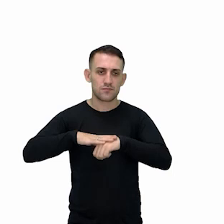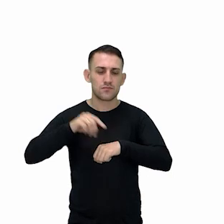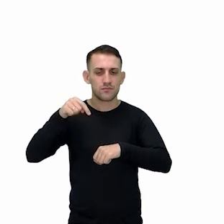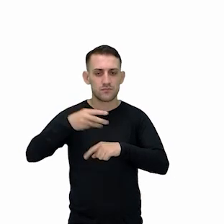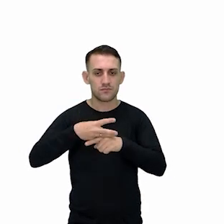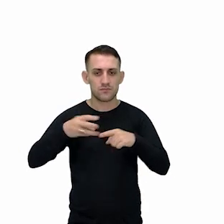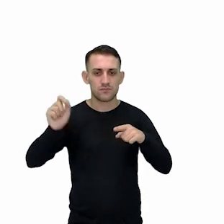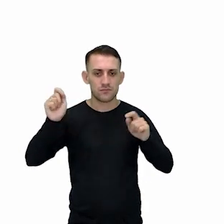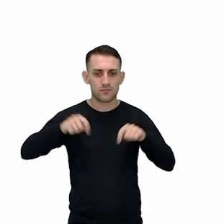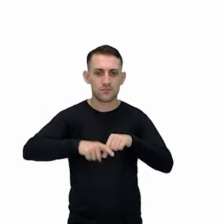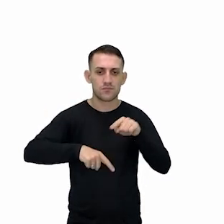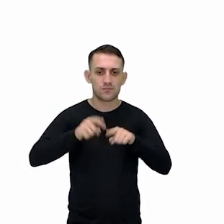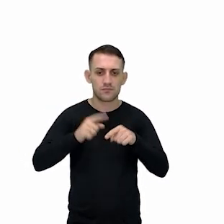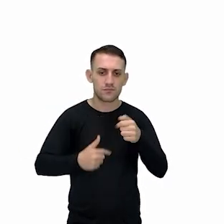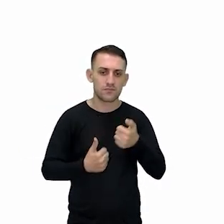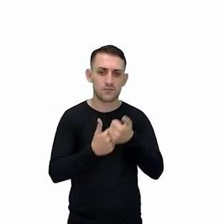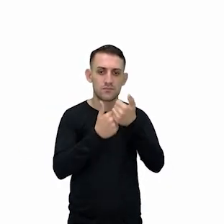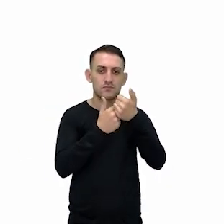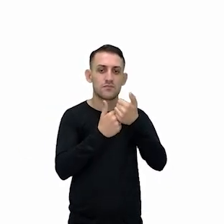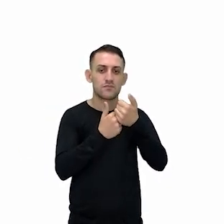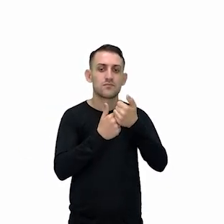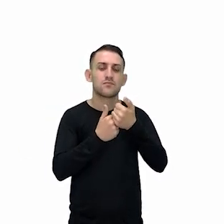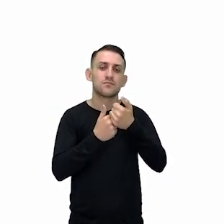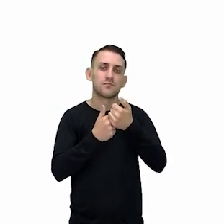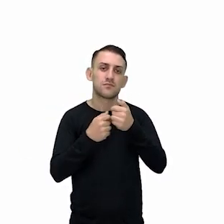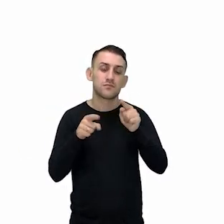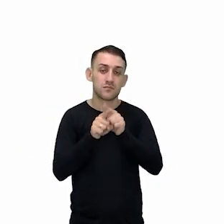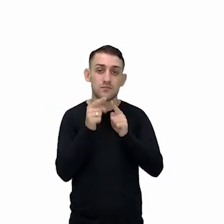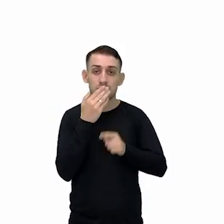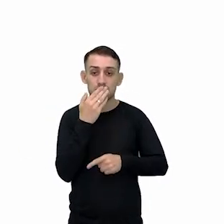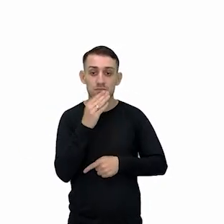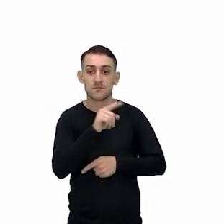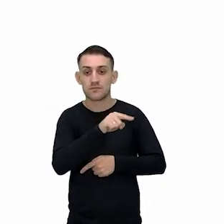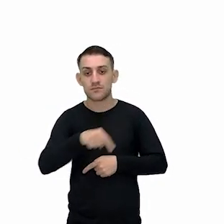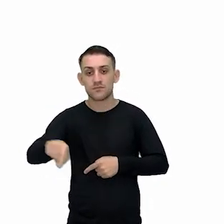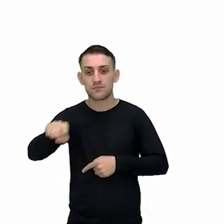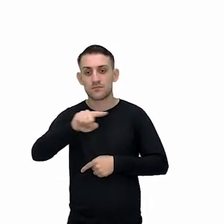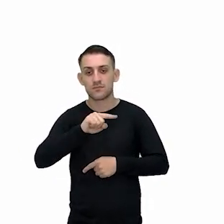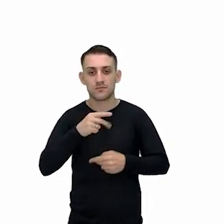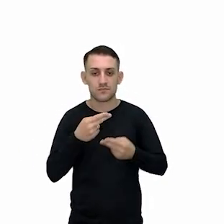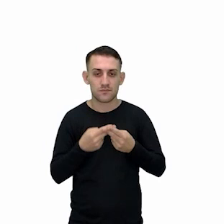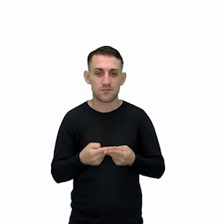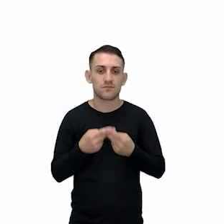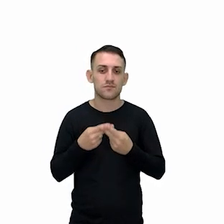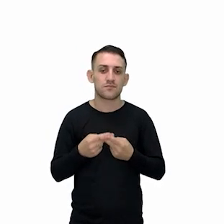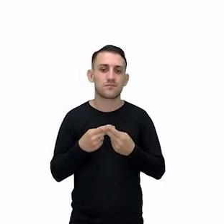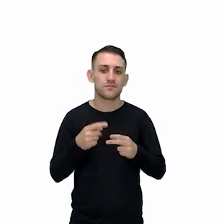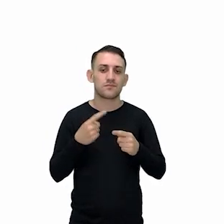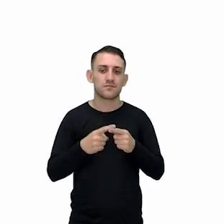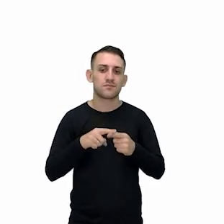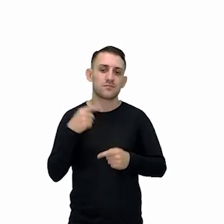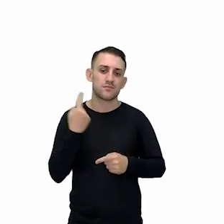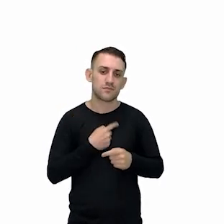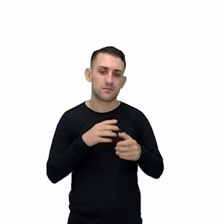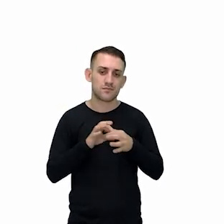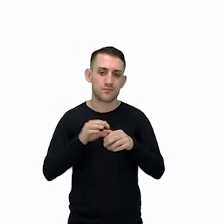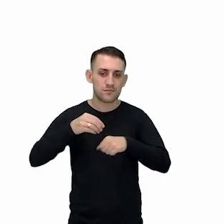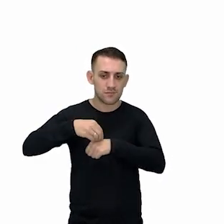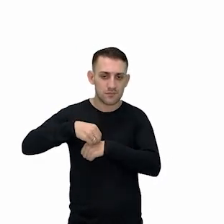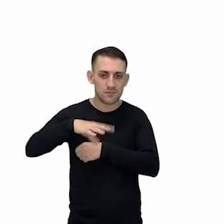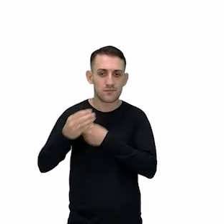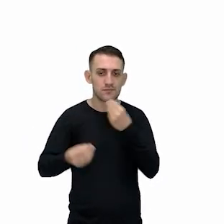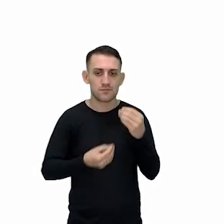né? Em materiais de apoio. Mas aí eu peço um pouquinho de paciência de vocês, né? Pois já iremos deixar a sugestão de